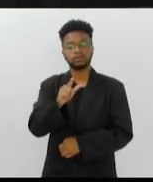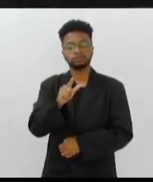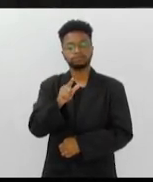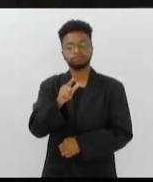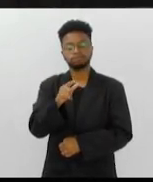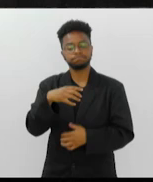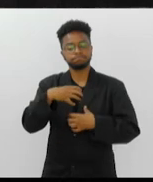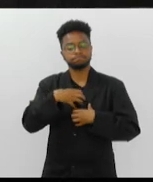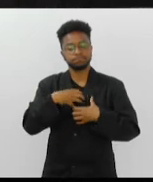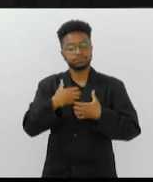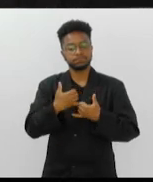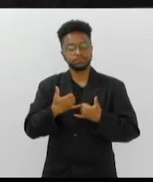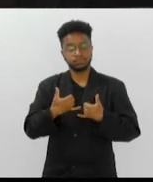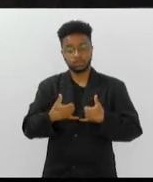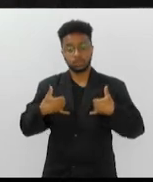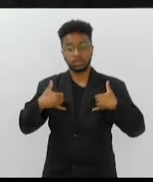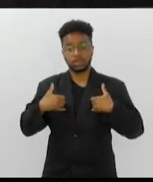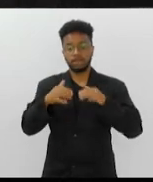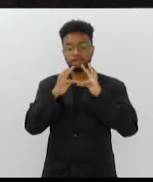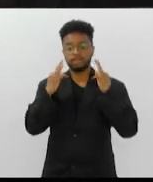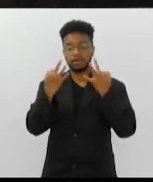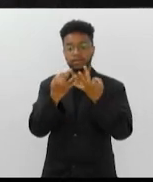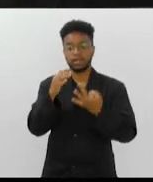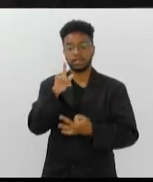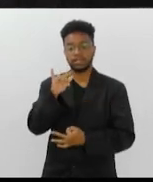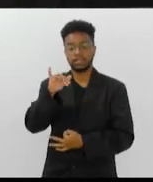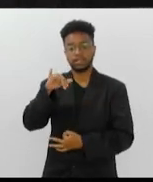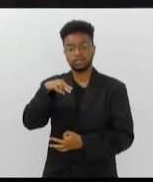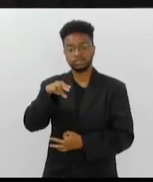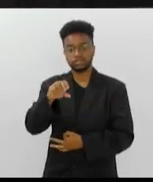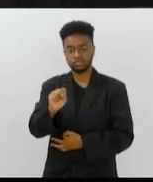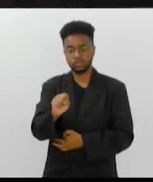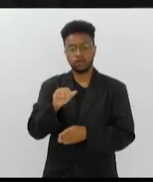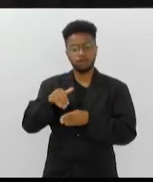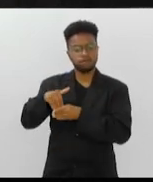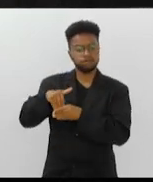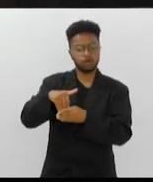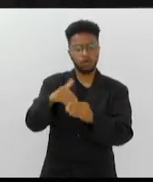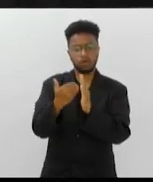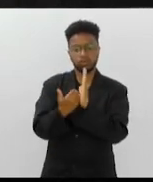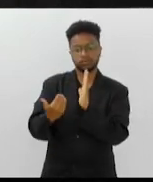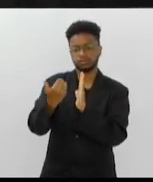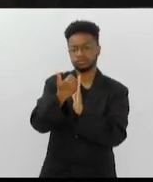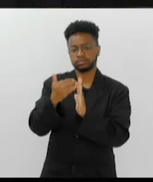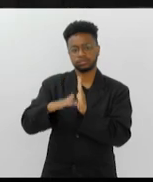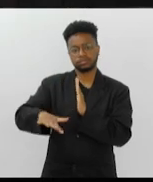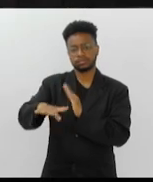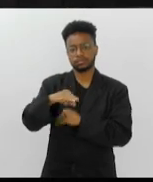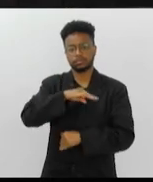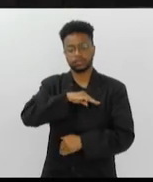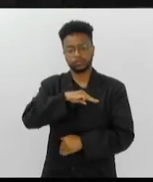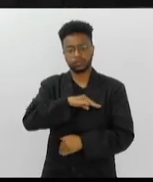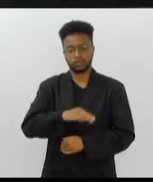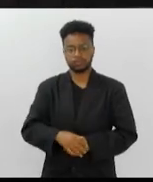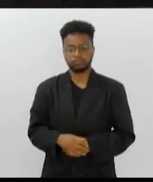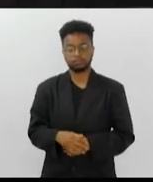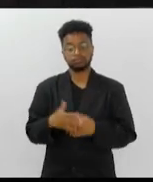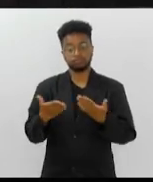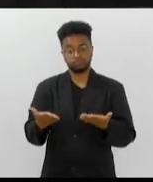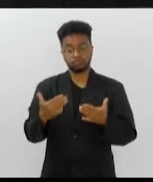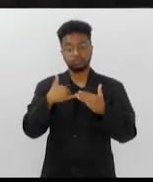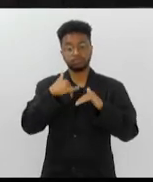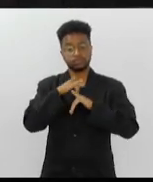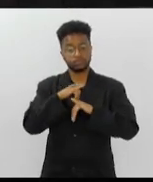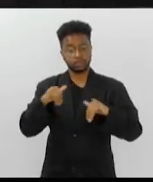privilégio de ser a família Lins a mais votada da região de Madureira. Tenho dito,